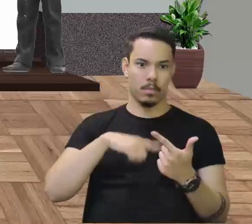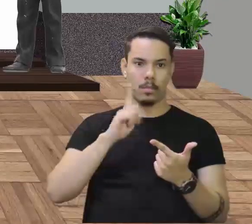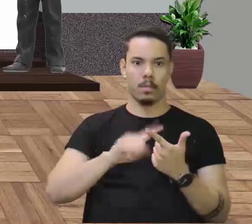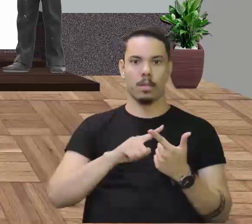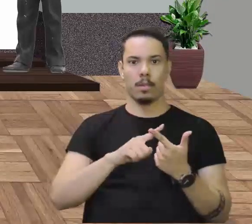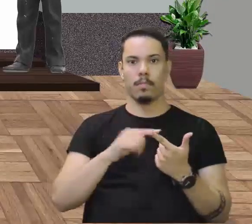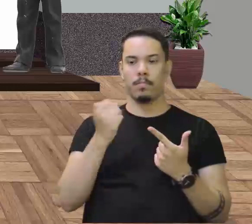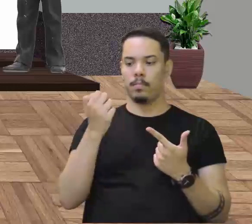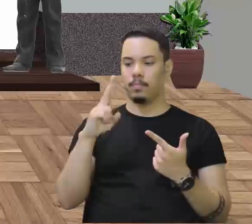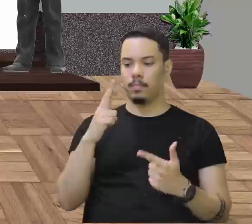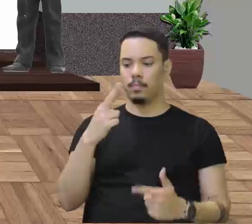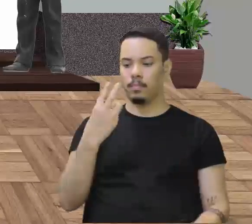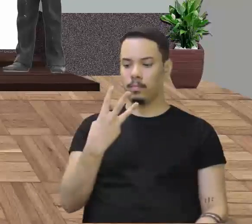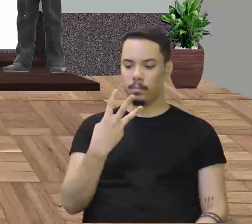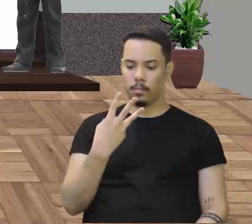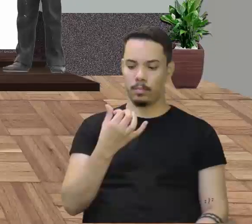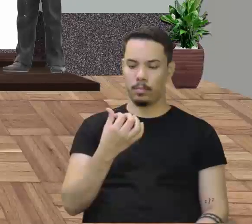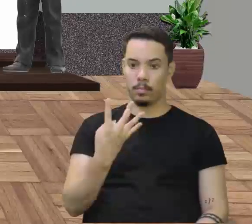BR-364.